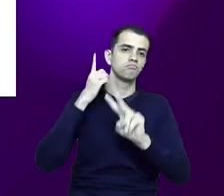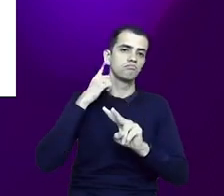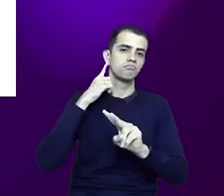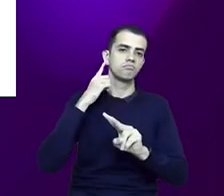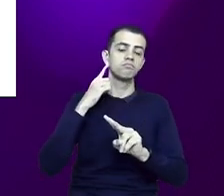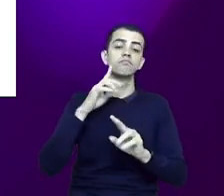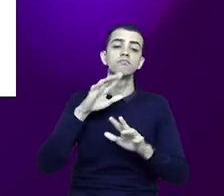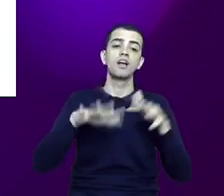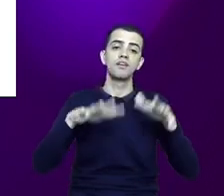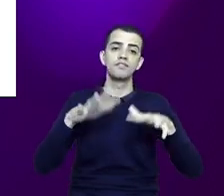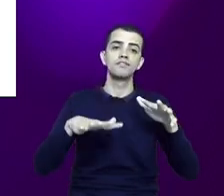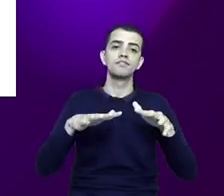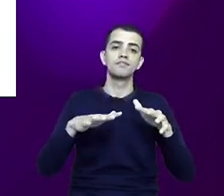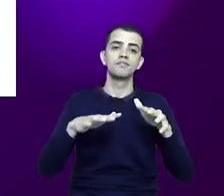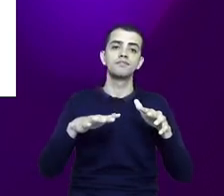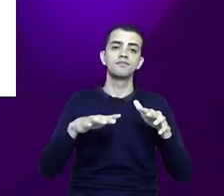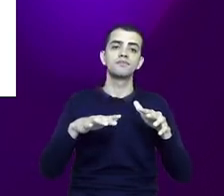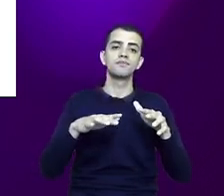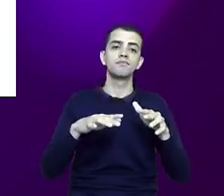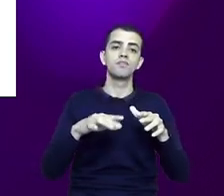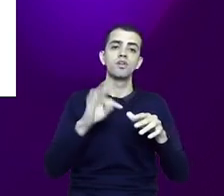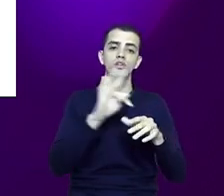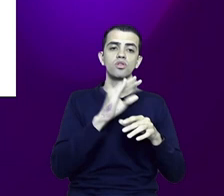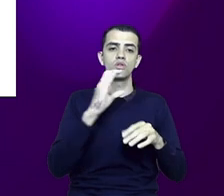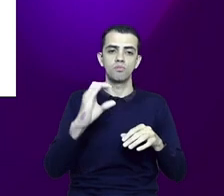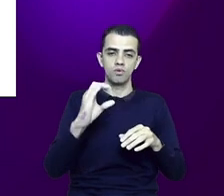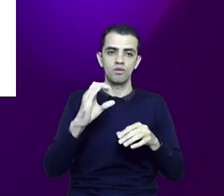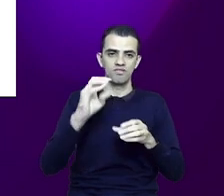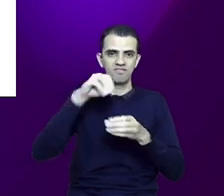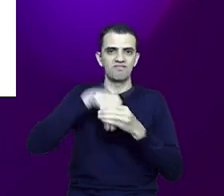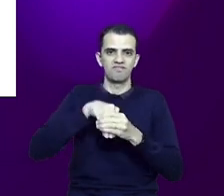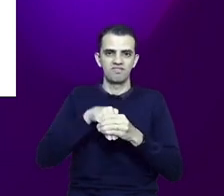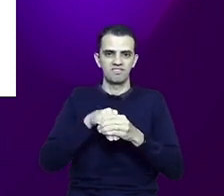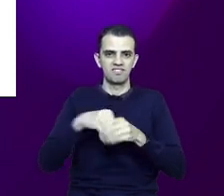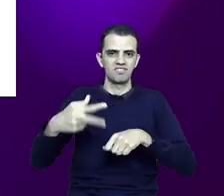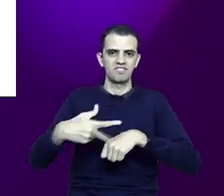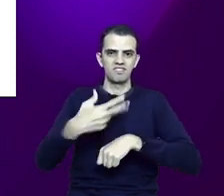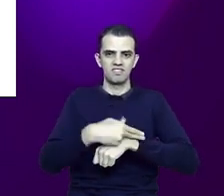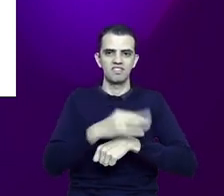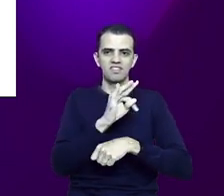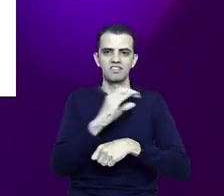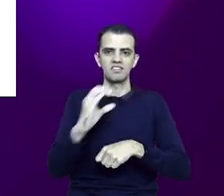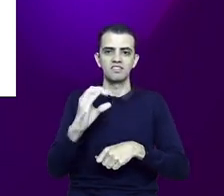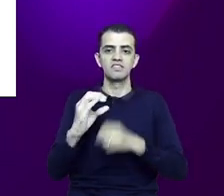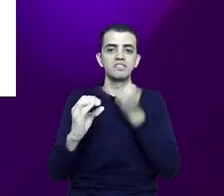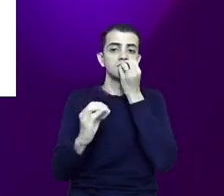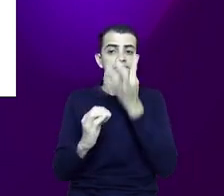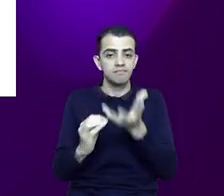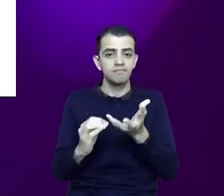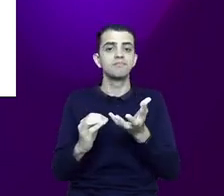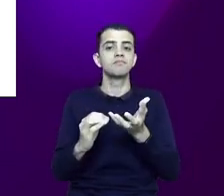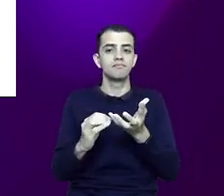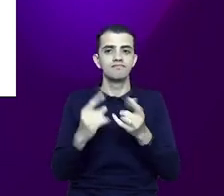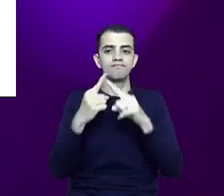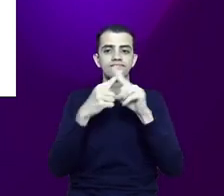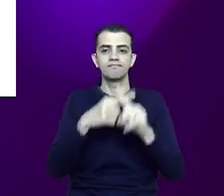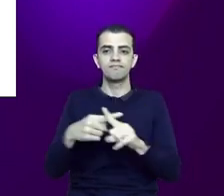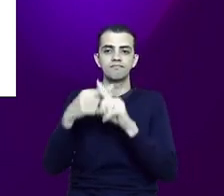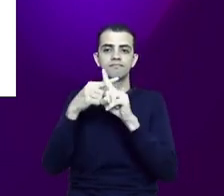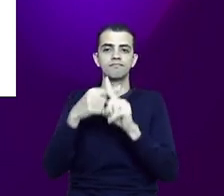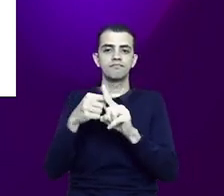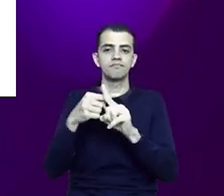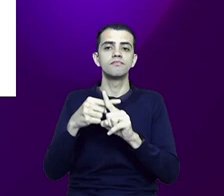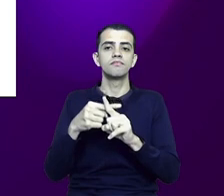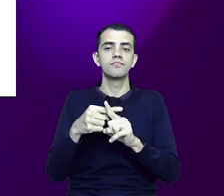Quando a gente vai por aí, a gente vê que a tomografia intraoperatória, ela sim é possível, e ela tem uma acurácia interessante, tanto para a